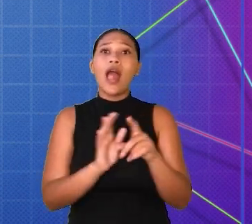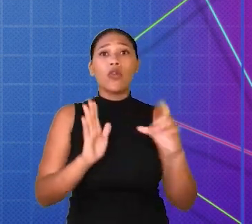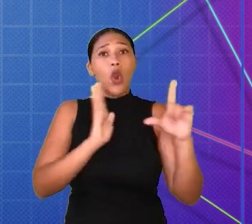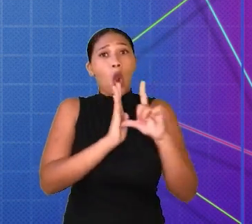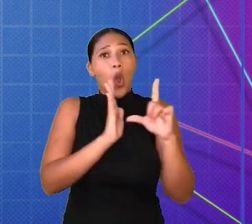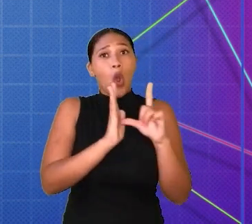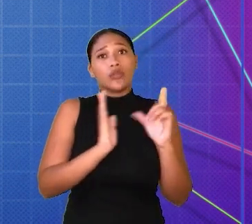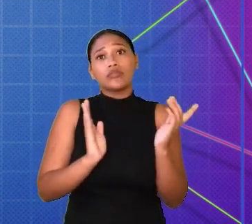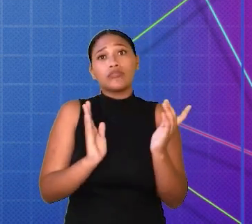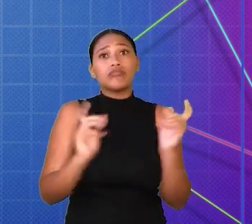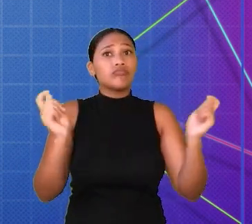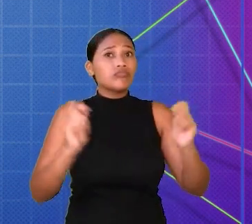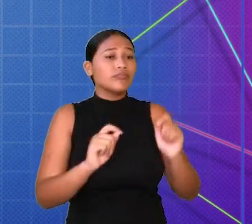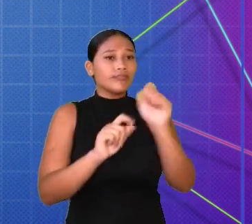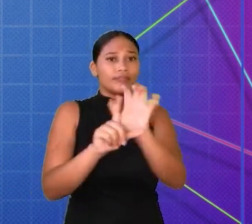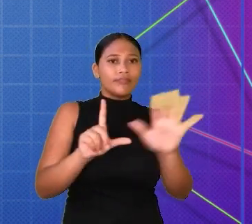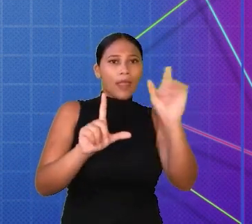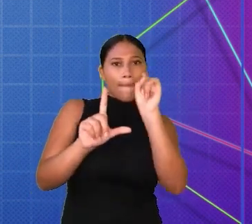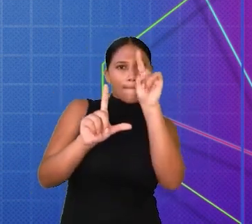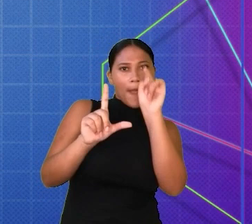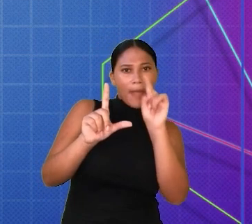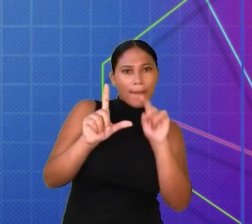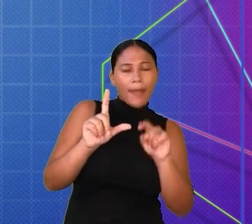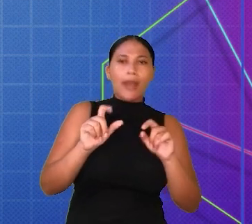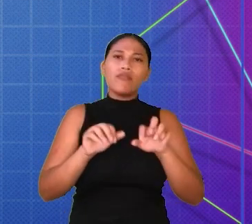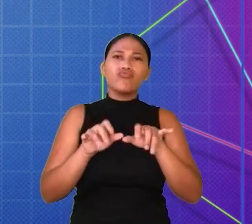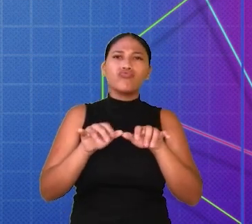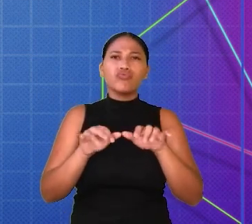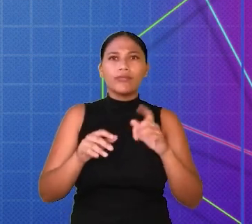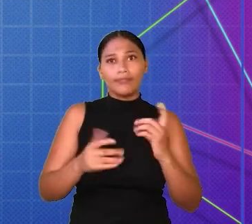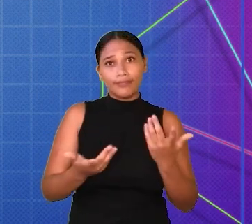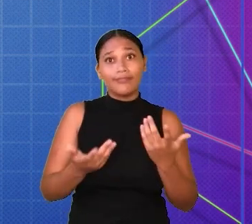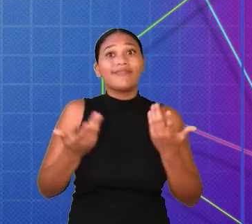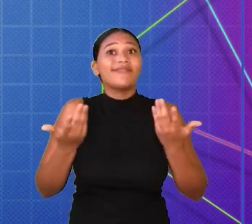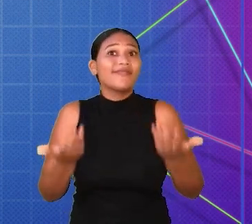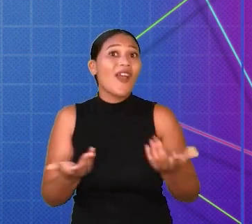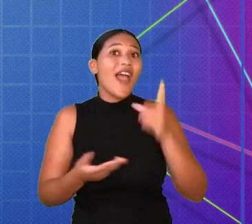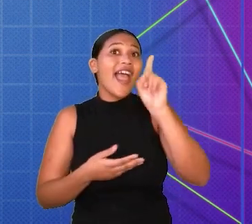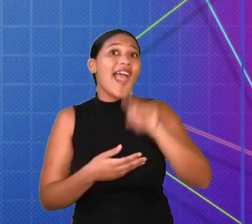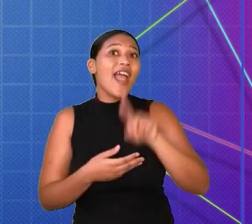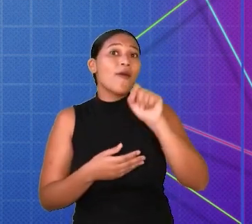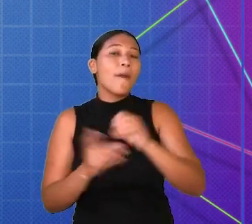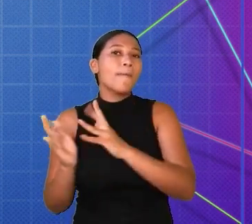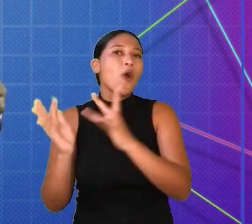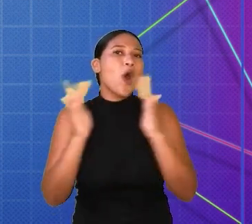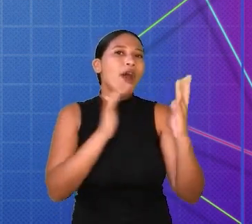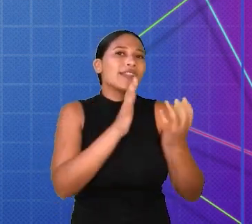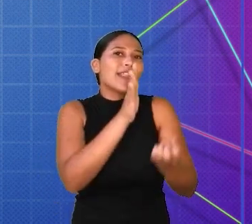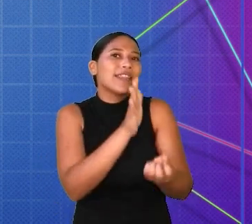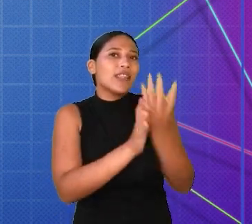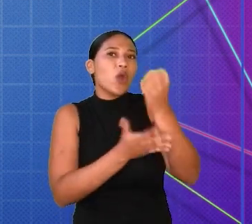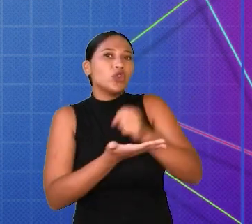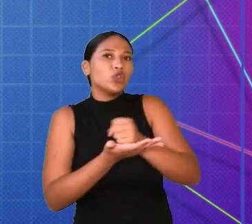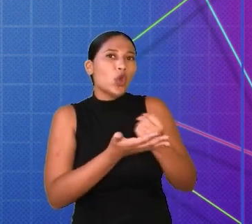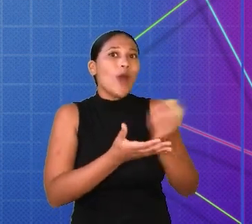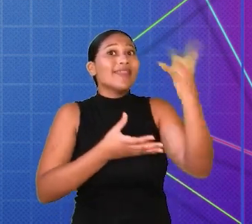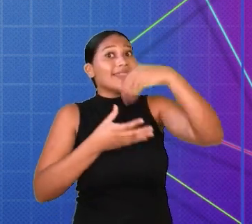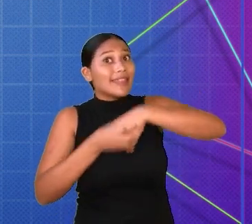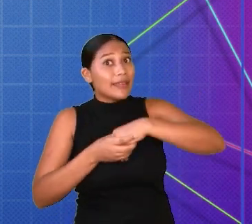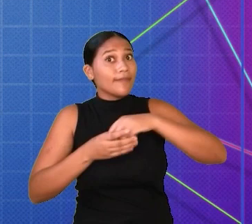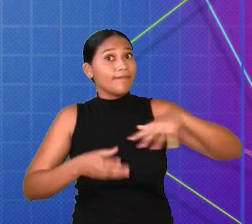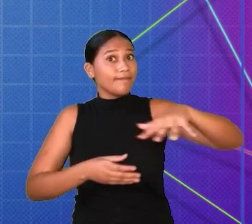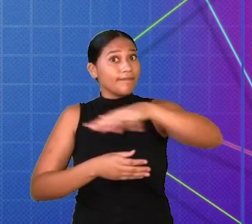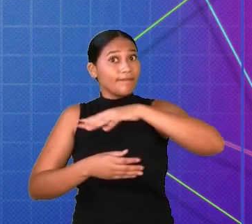Steam, que funciona como uma loja virtual que tem variadas possibilidades de se adquirir um jogo. Então, pessoal, esse é o processo